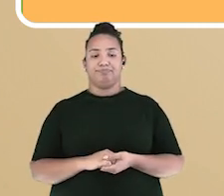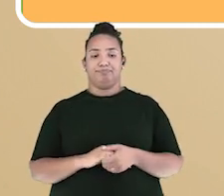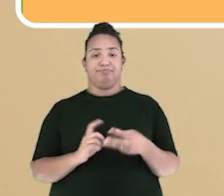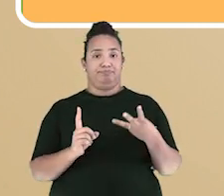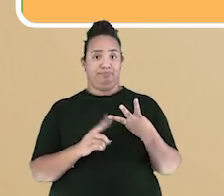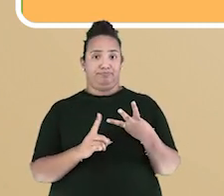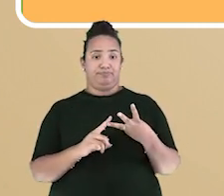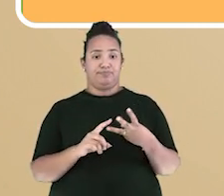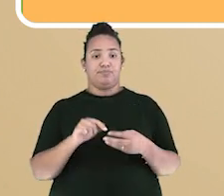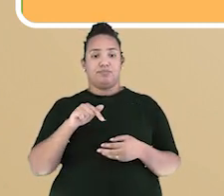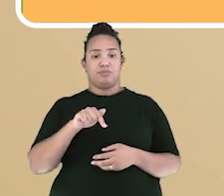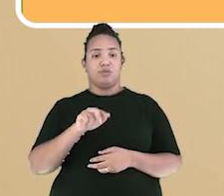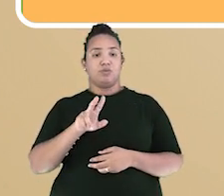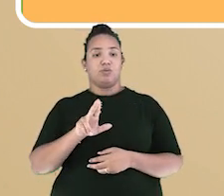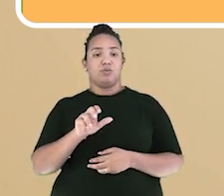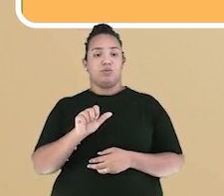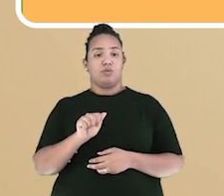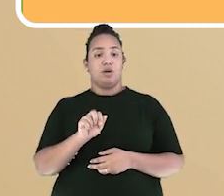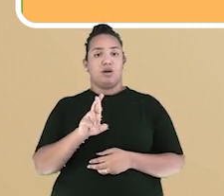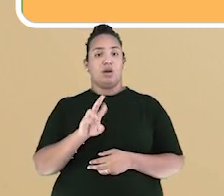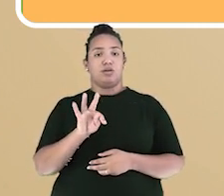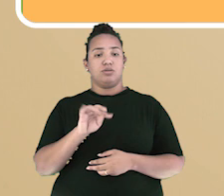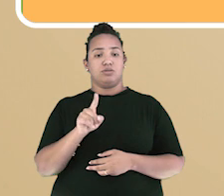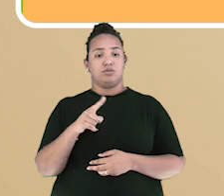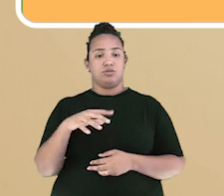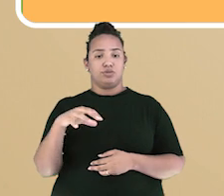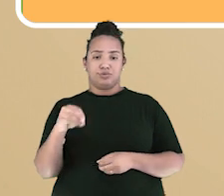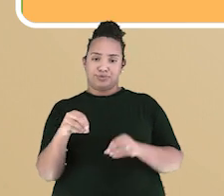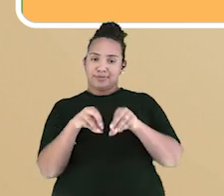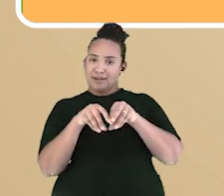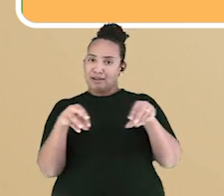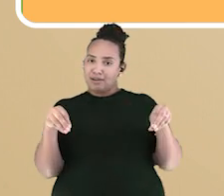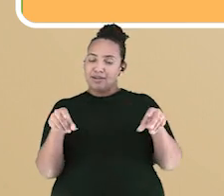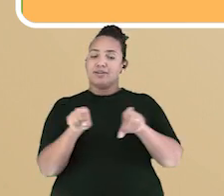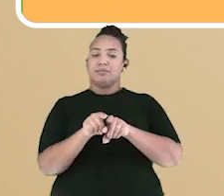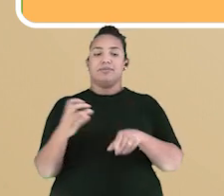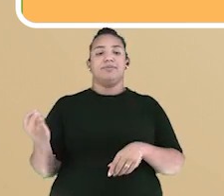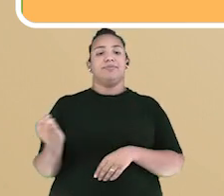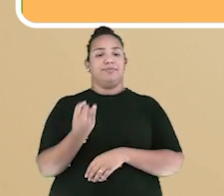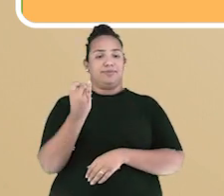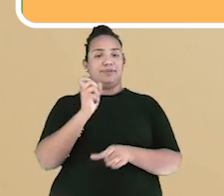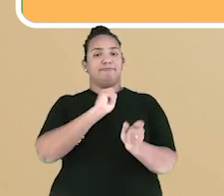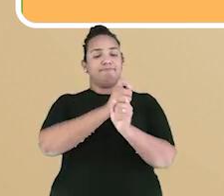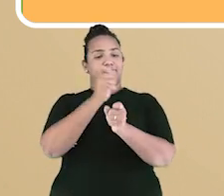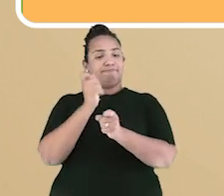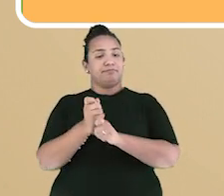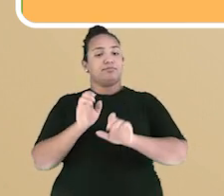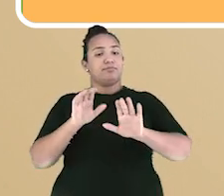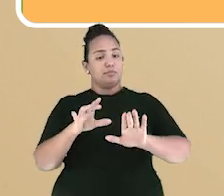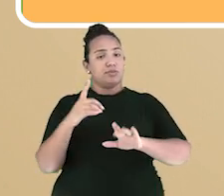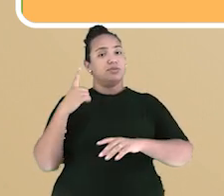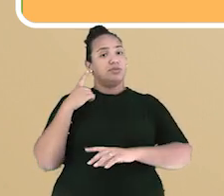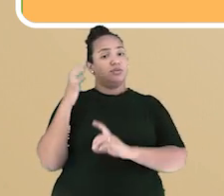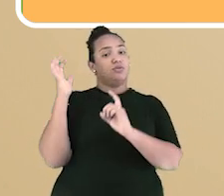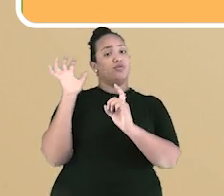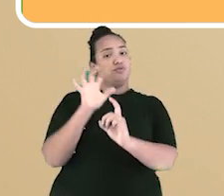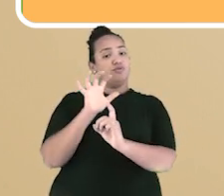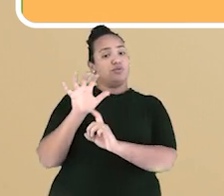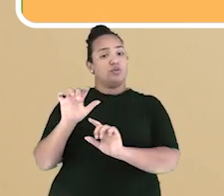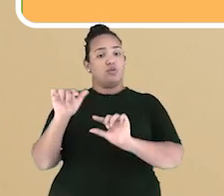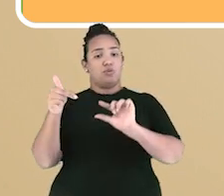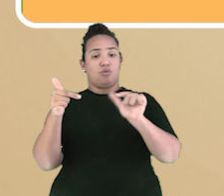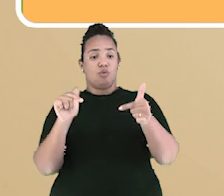O quartzo, a areia, também é essencial na construção civil, mas ele possui outras aplicações tão importantes